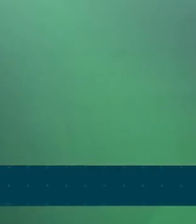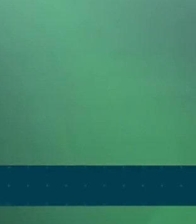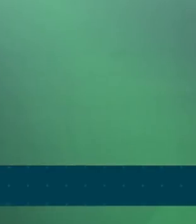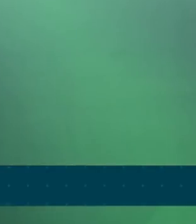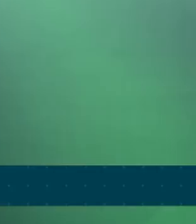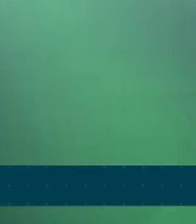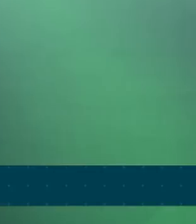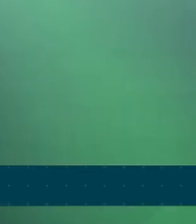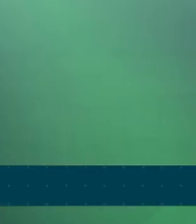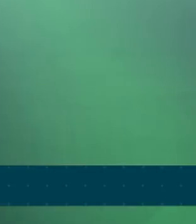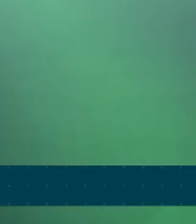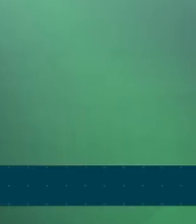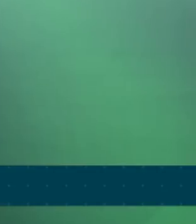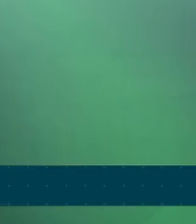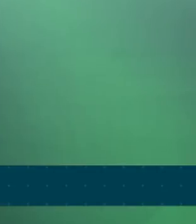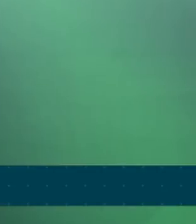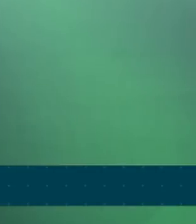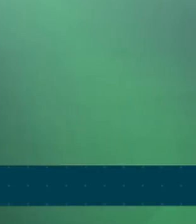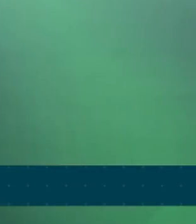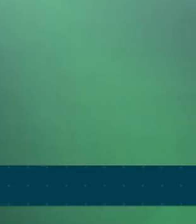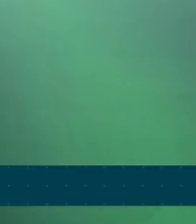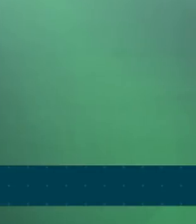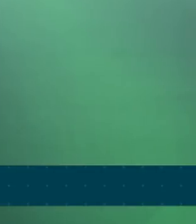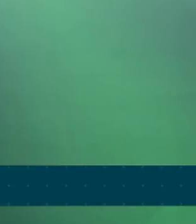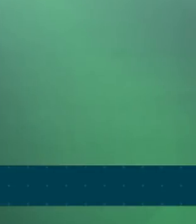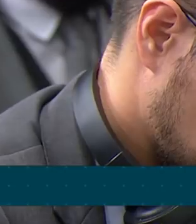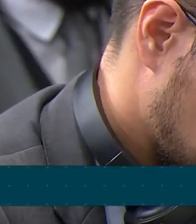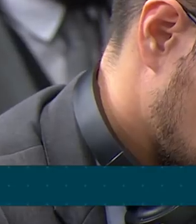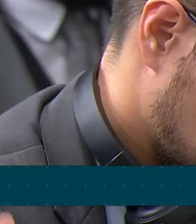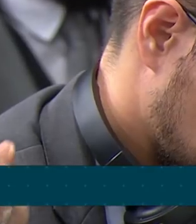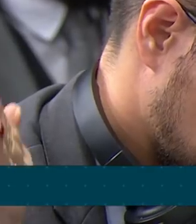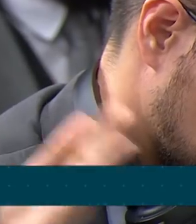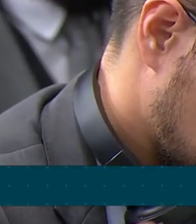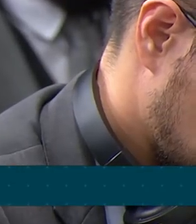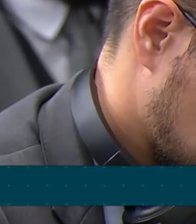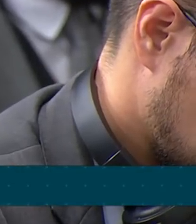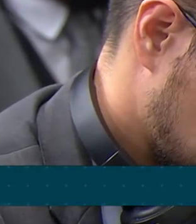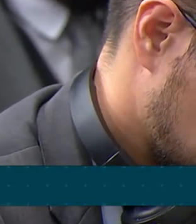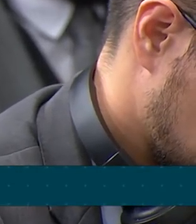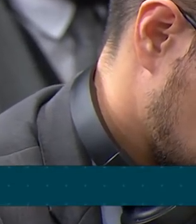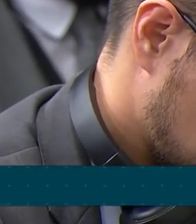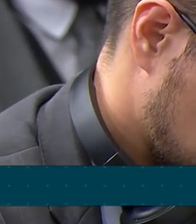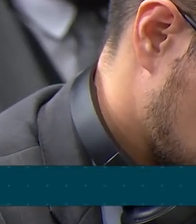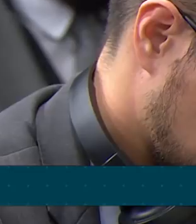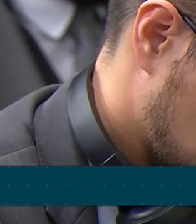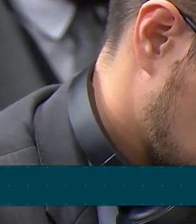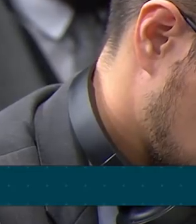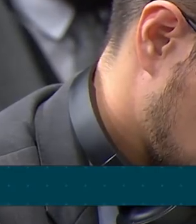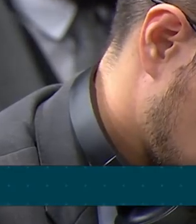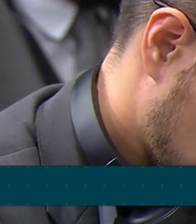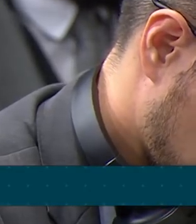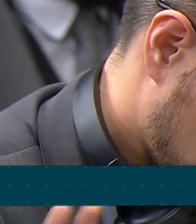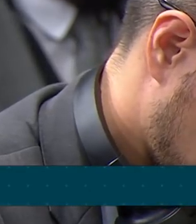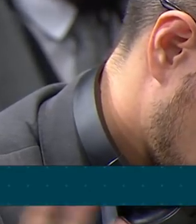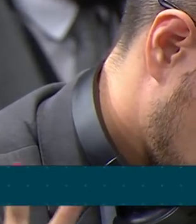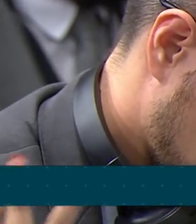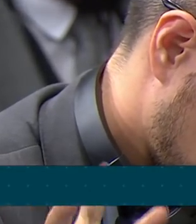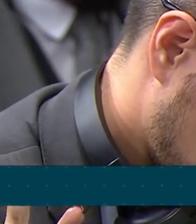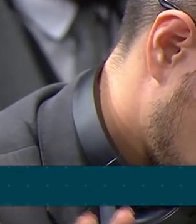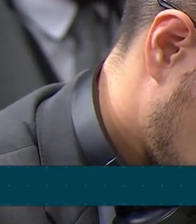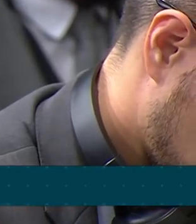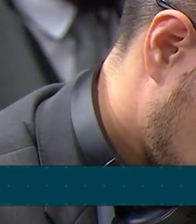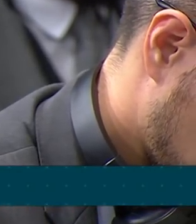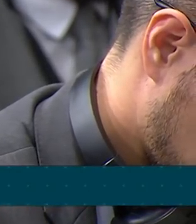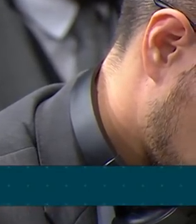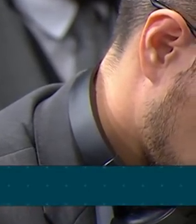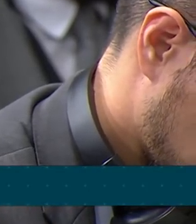vídeo foi deletado a minha pergunta é o seguinte por que o vídeo foi deletado ele foi publicado sem o conhecimento dele é isso